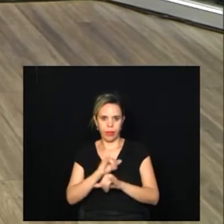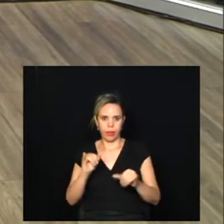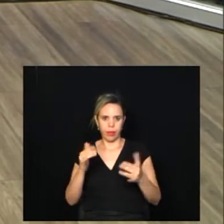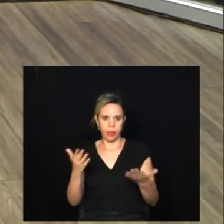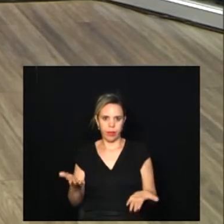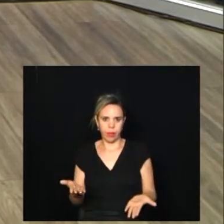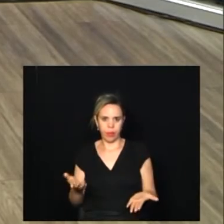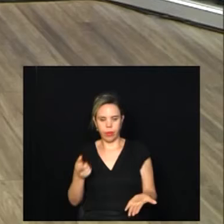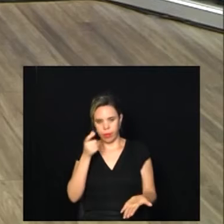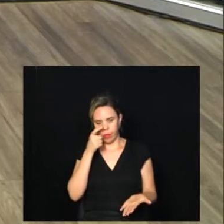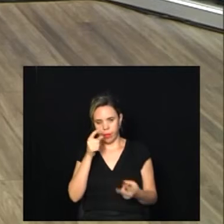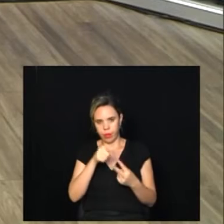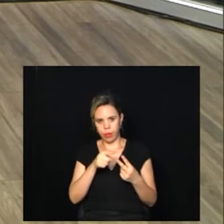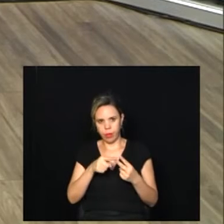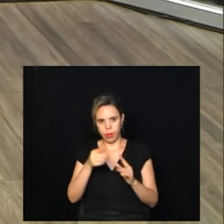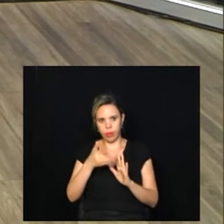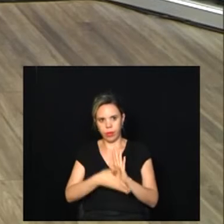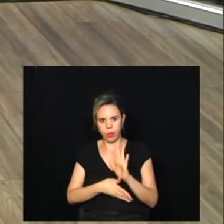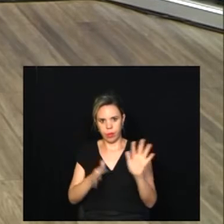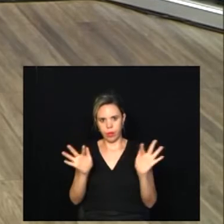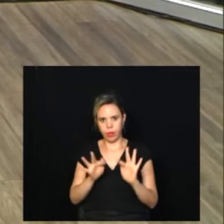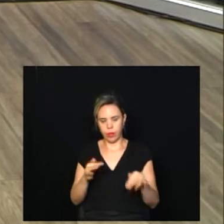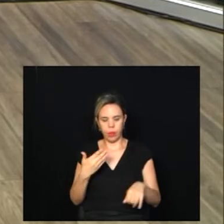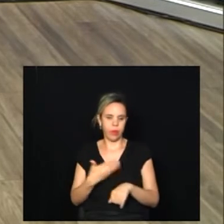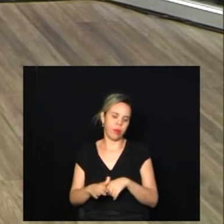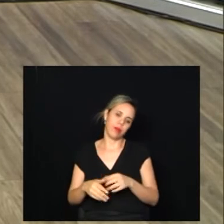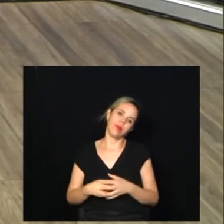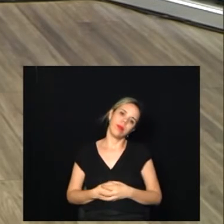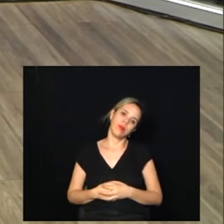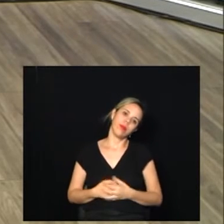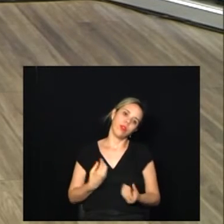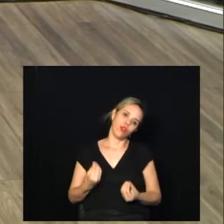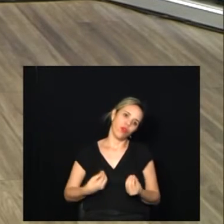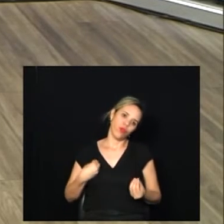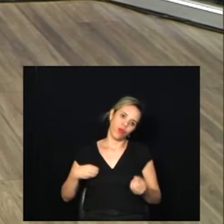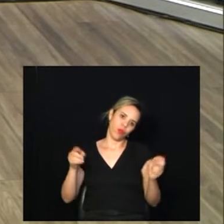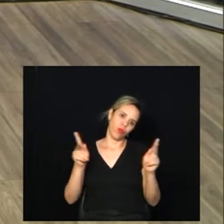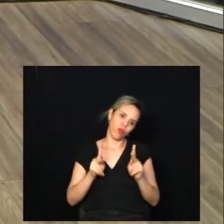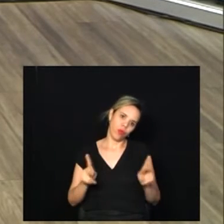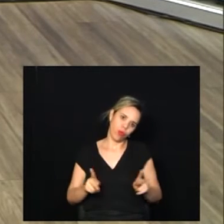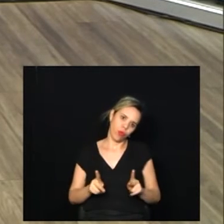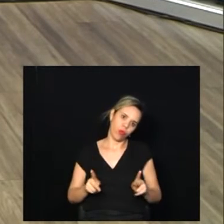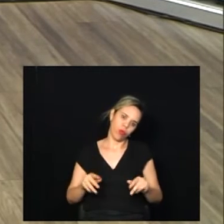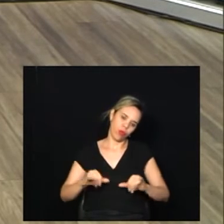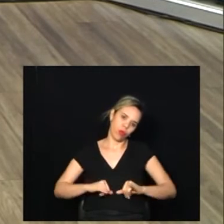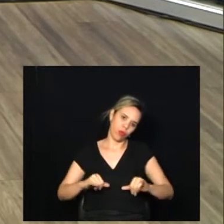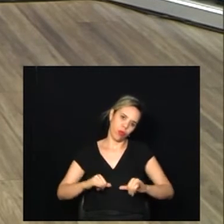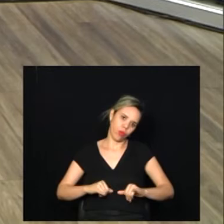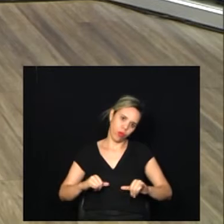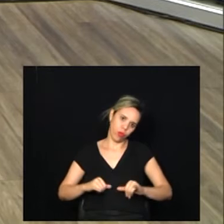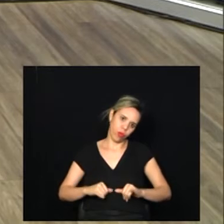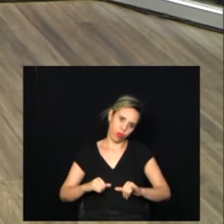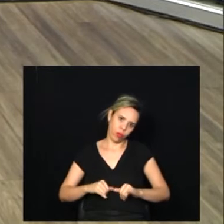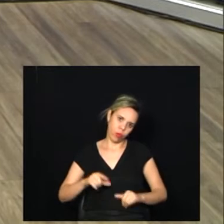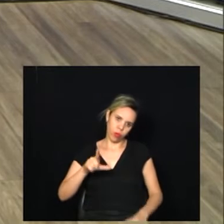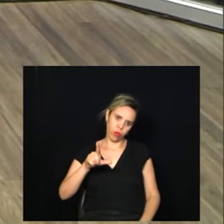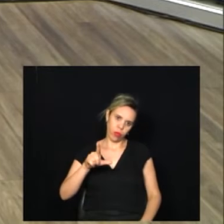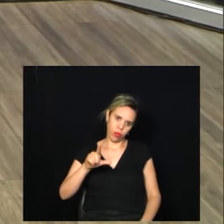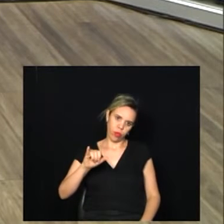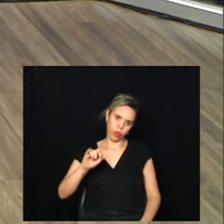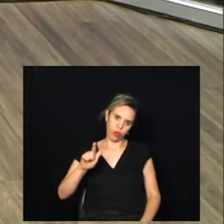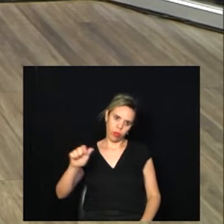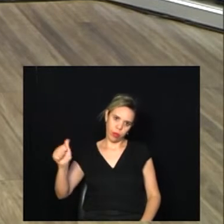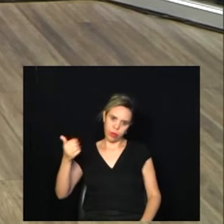para você ver as duas capas. Felicidade na Prática, como viver em paz com os sofrimentos, com a Lígia